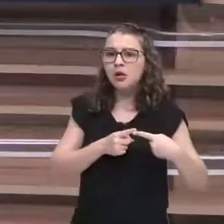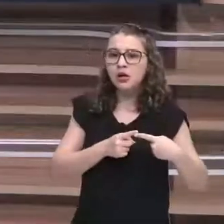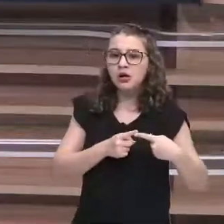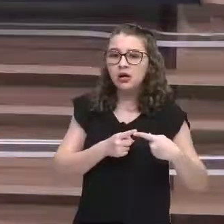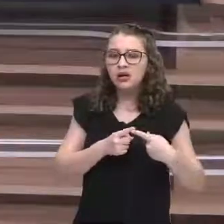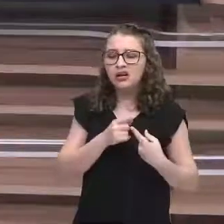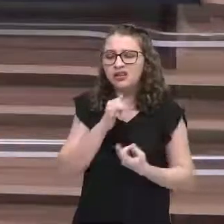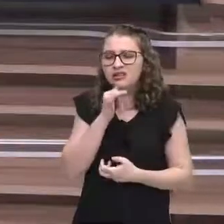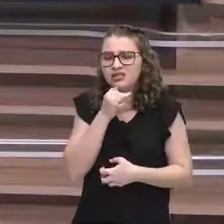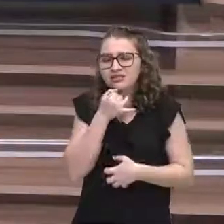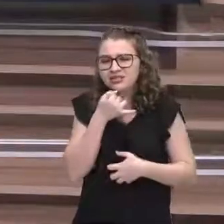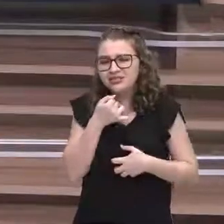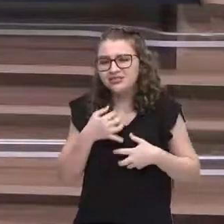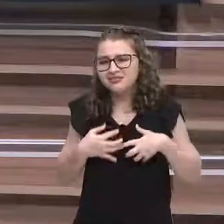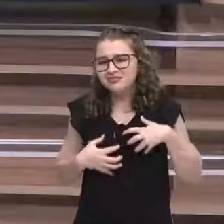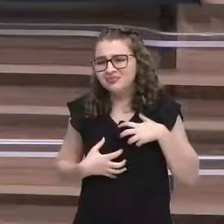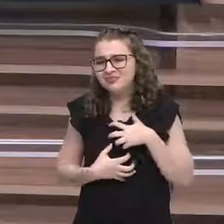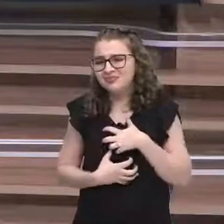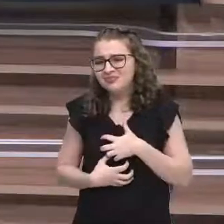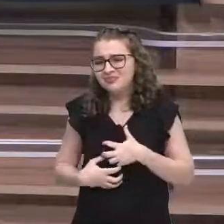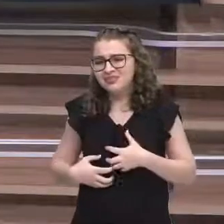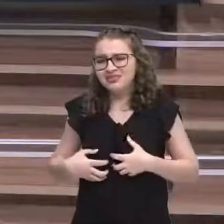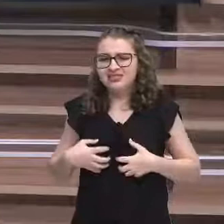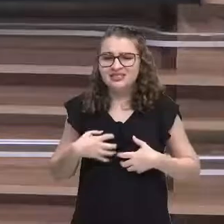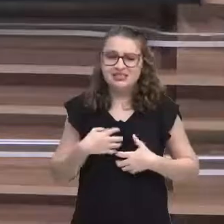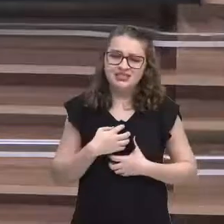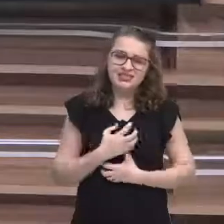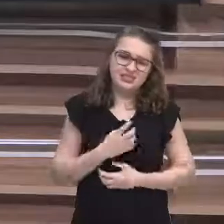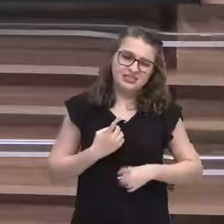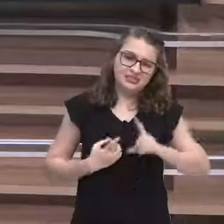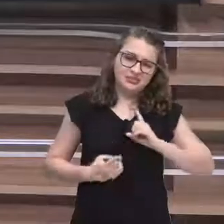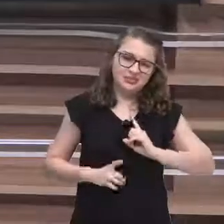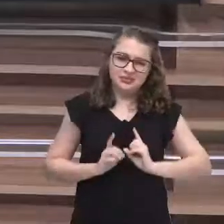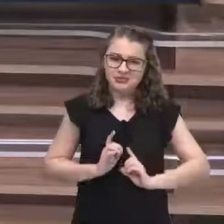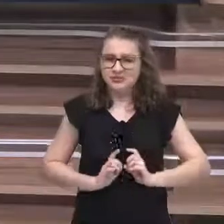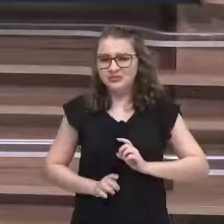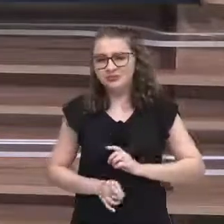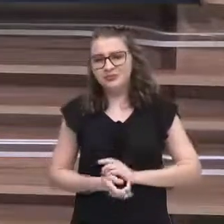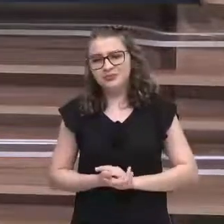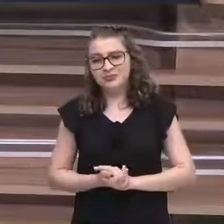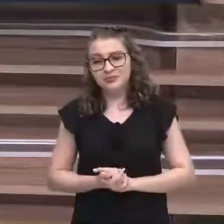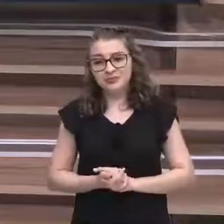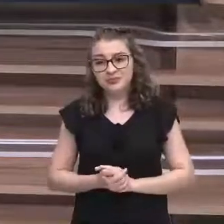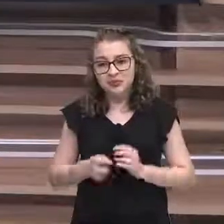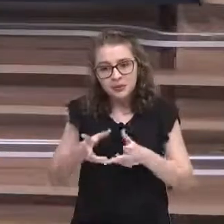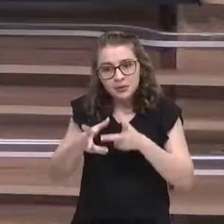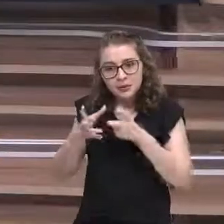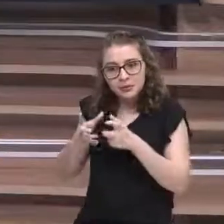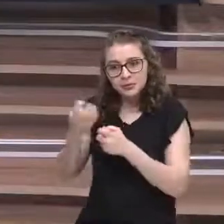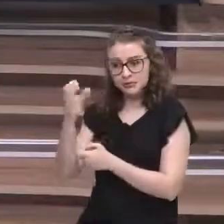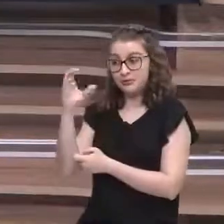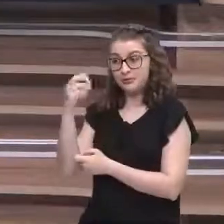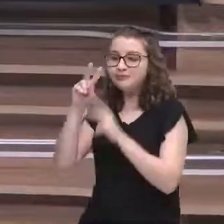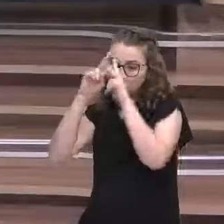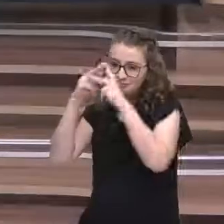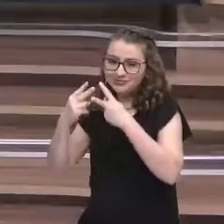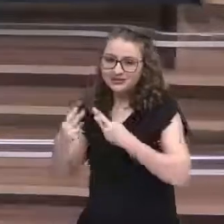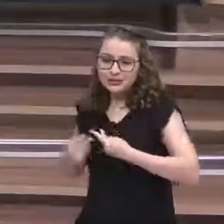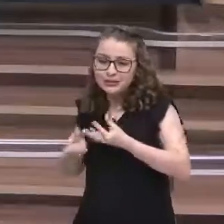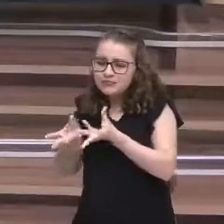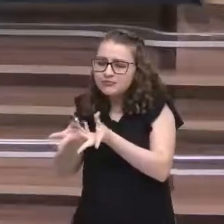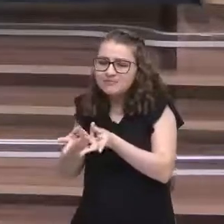deprimido. Estava sofrendo. Ciências humanas. Então você percebe aí, ó, esse campo é muito